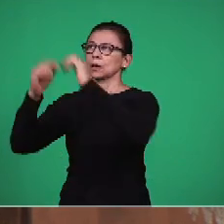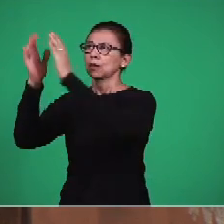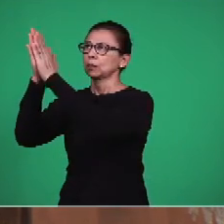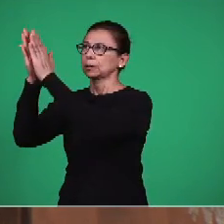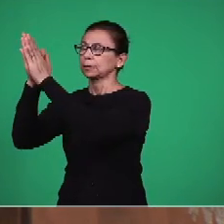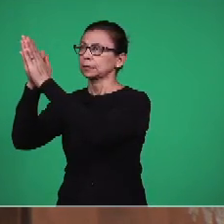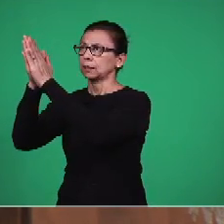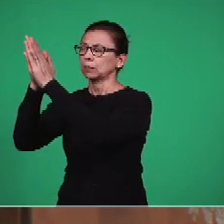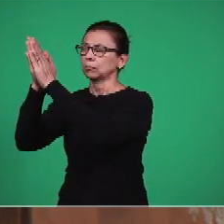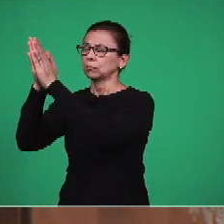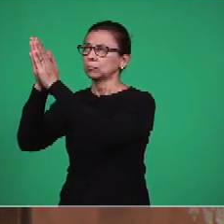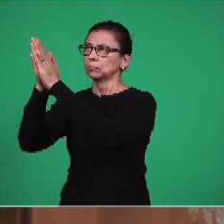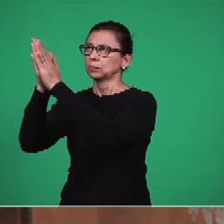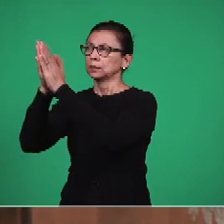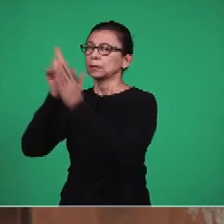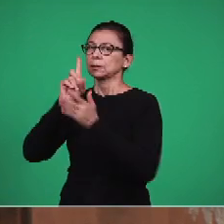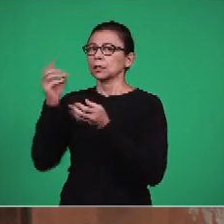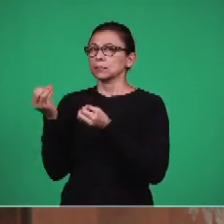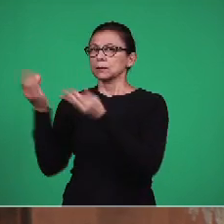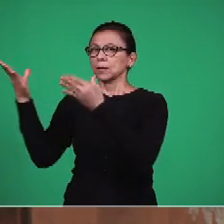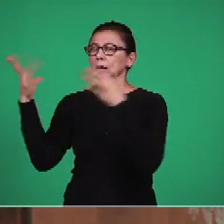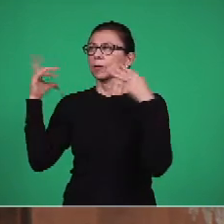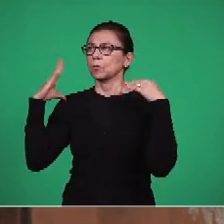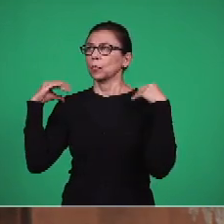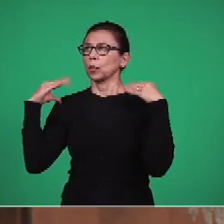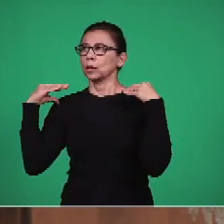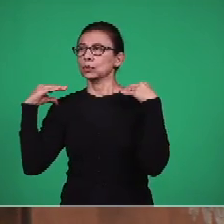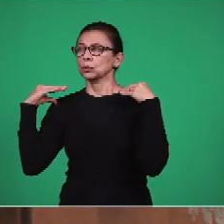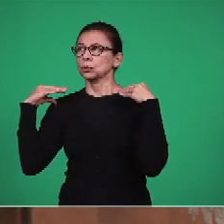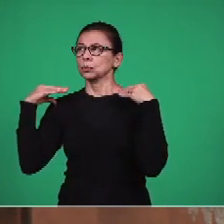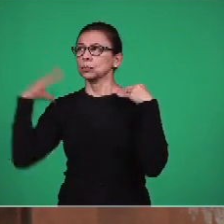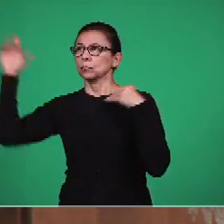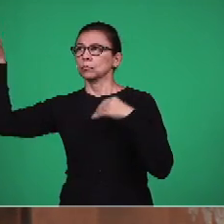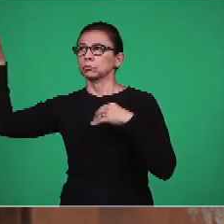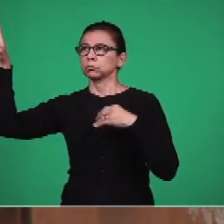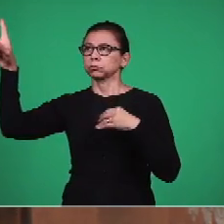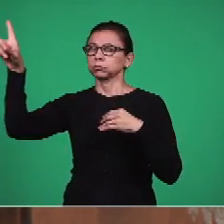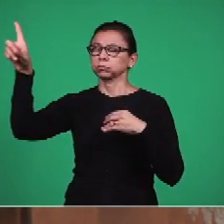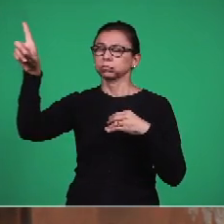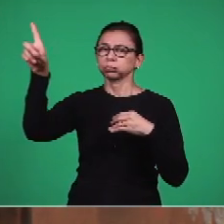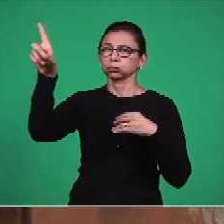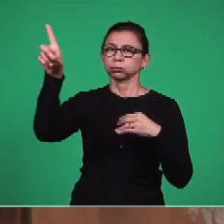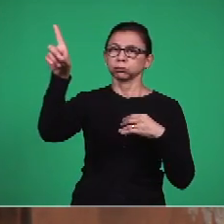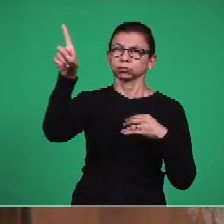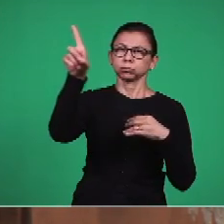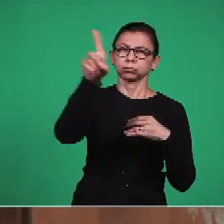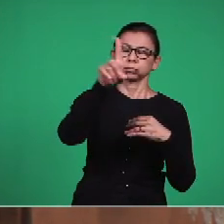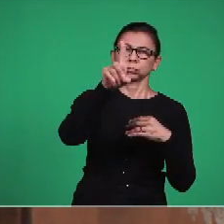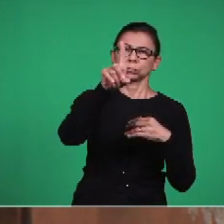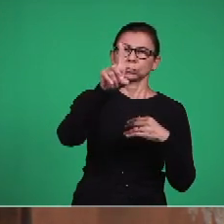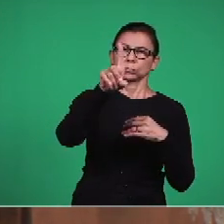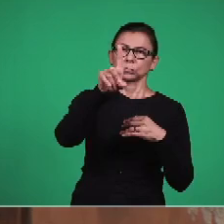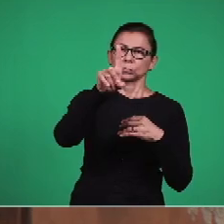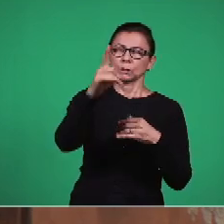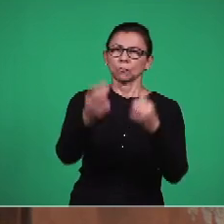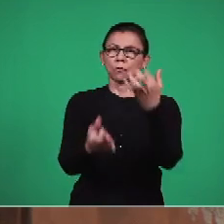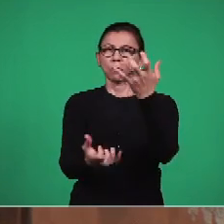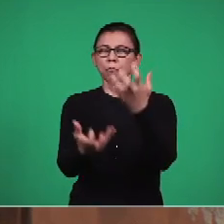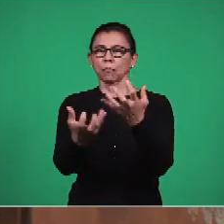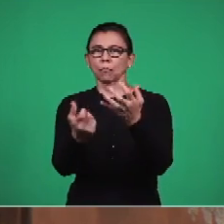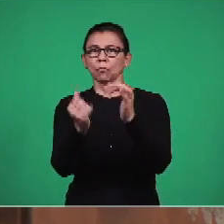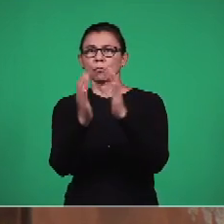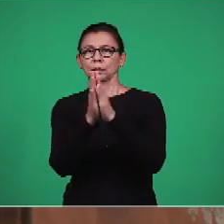anjo e pega do fogo do altar e joga sobre a terra. E assim por diante. Fogo,